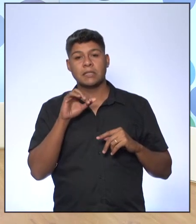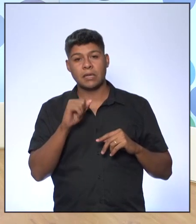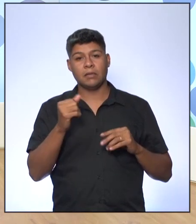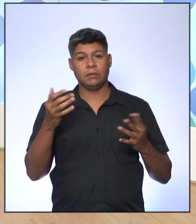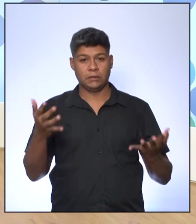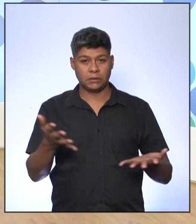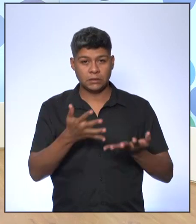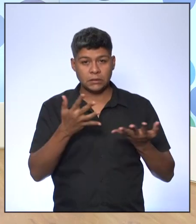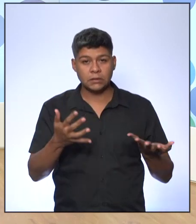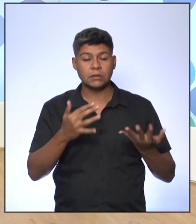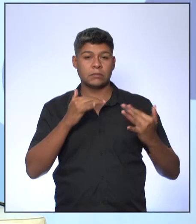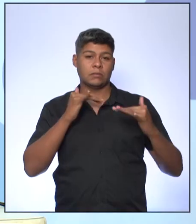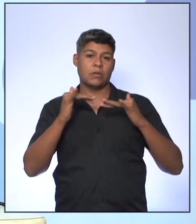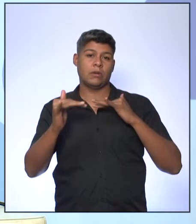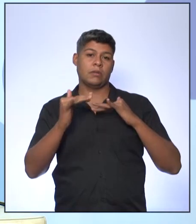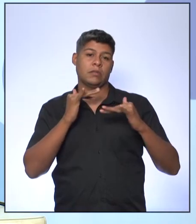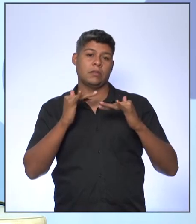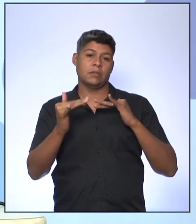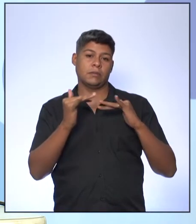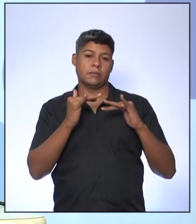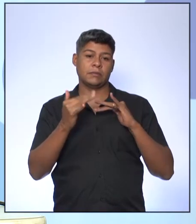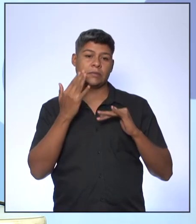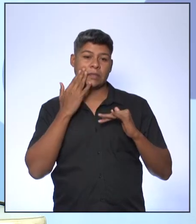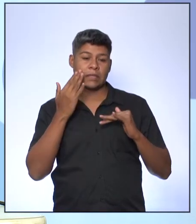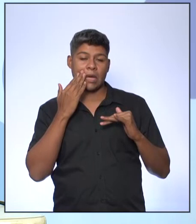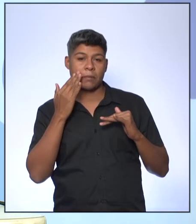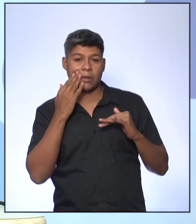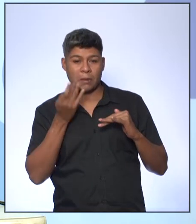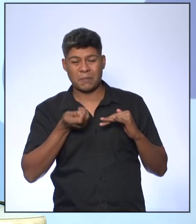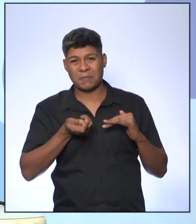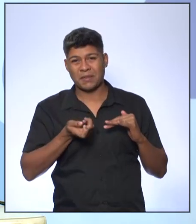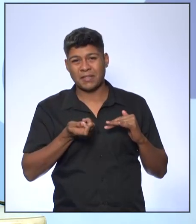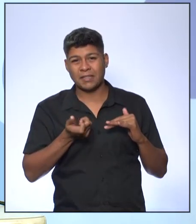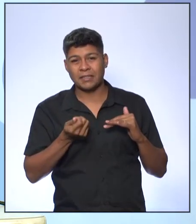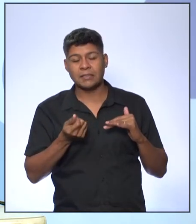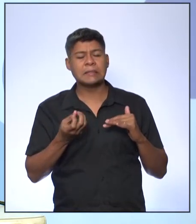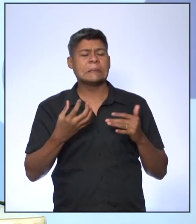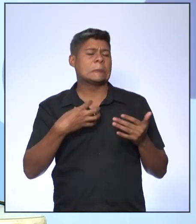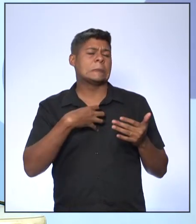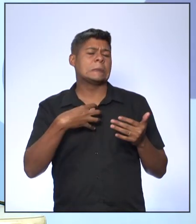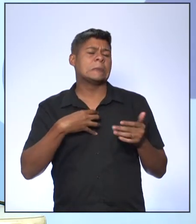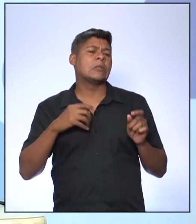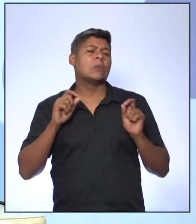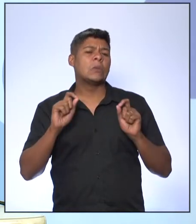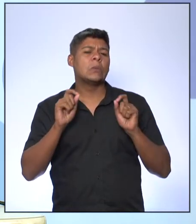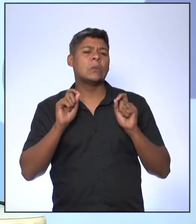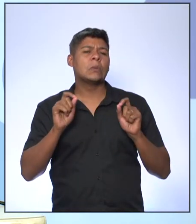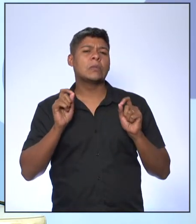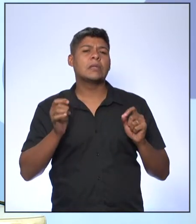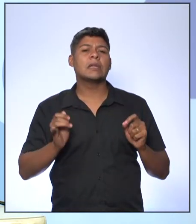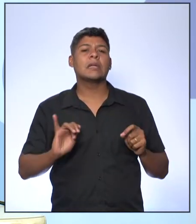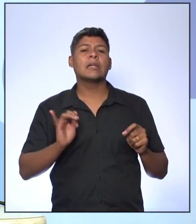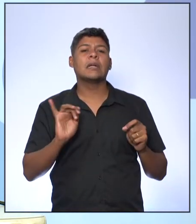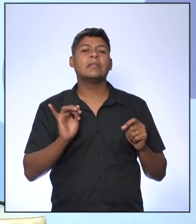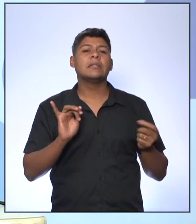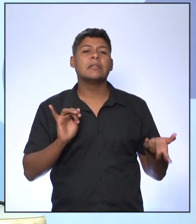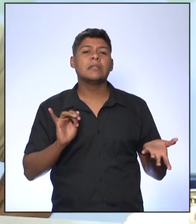o deslocamento. Bom, mas essa bolinha estaria se referindo ao que na corrente elétrica, hein,